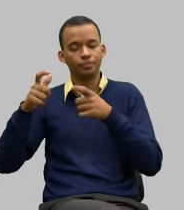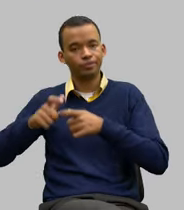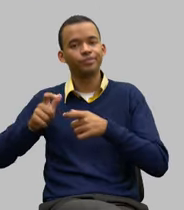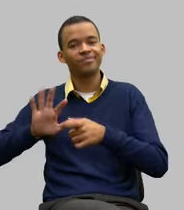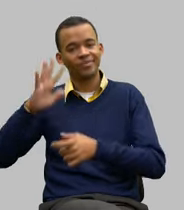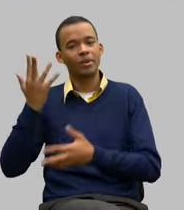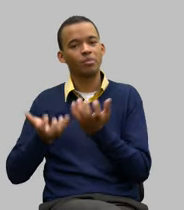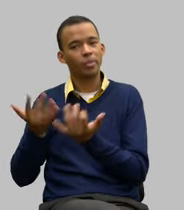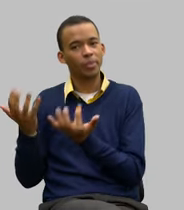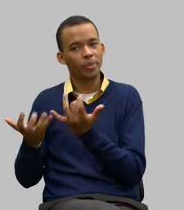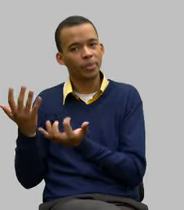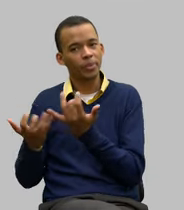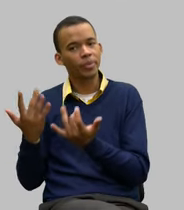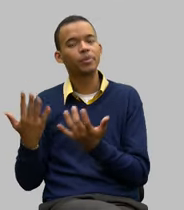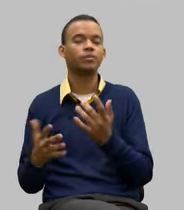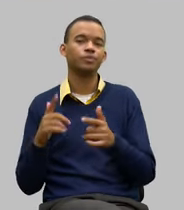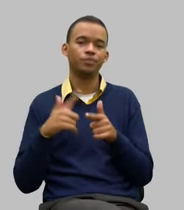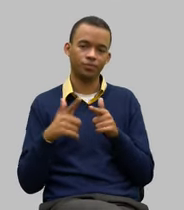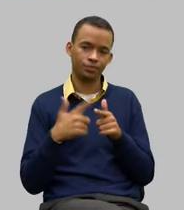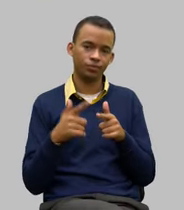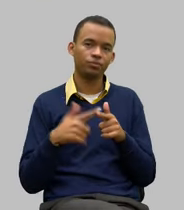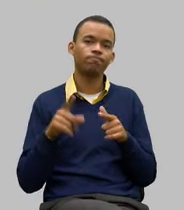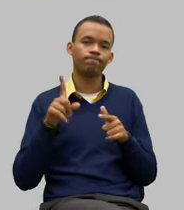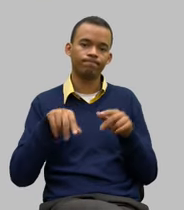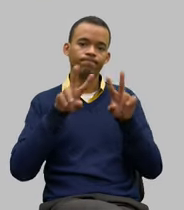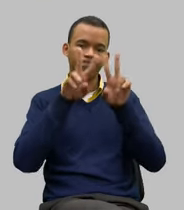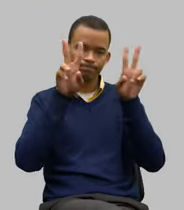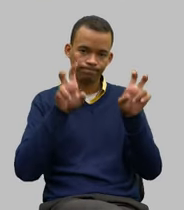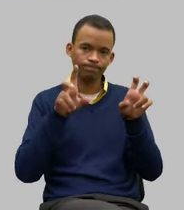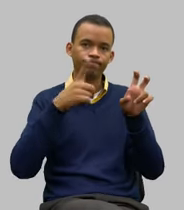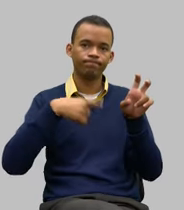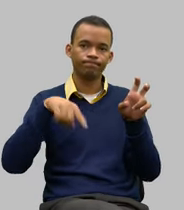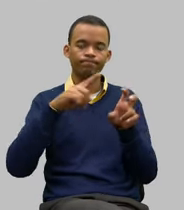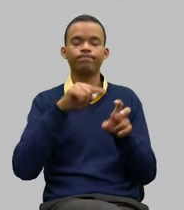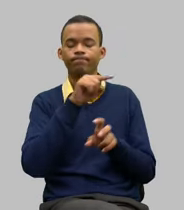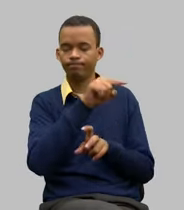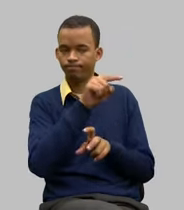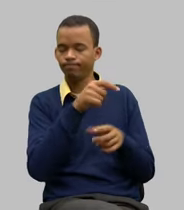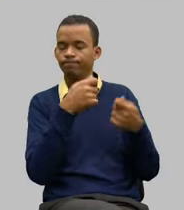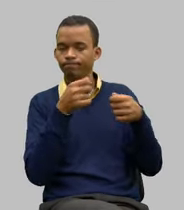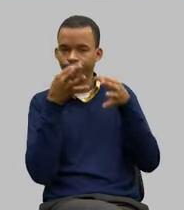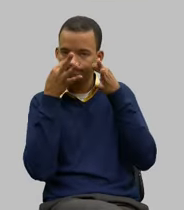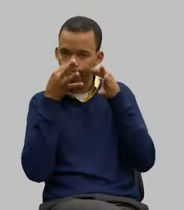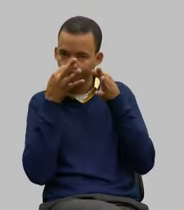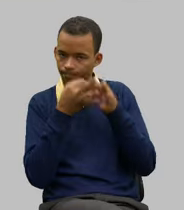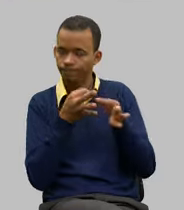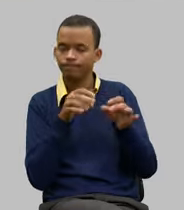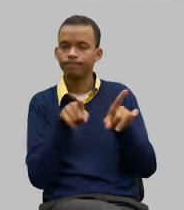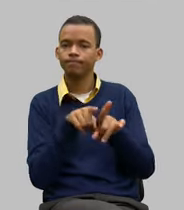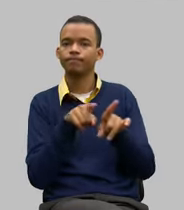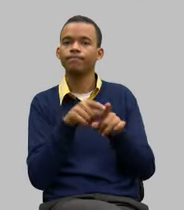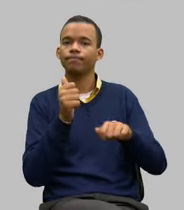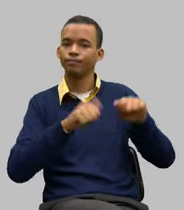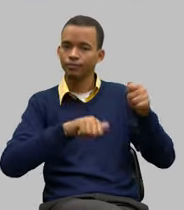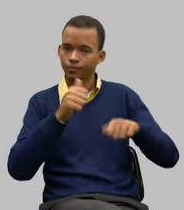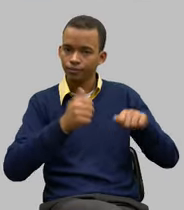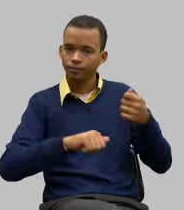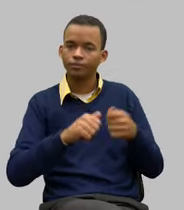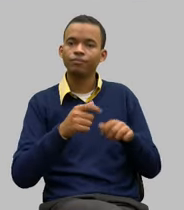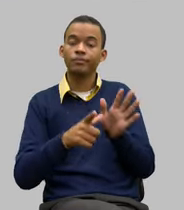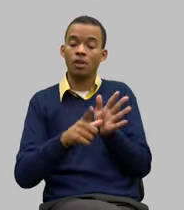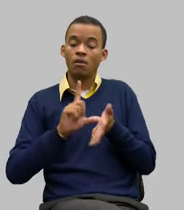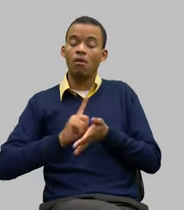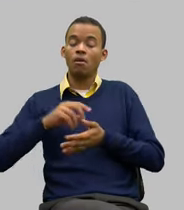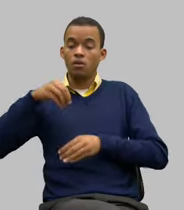assunto e que eu sei que está na alçada do senhor o senhor pode e antecipar inclusive isso